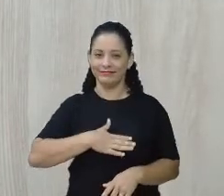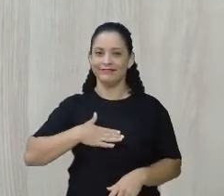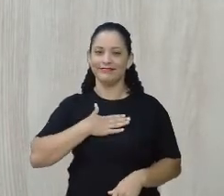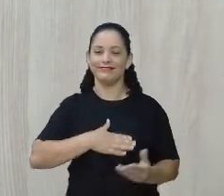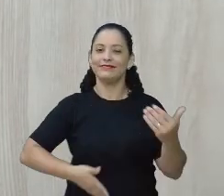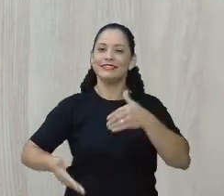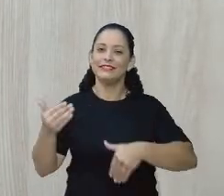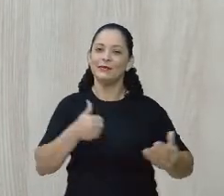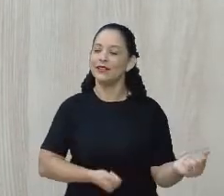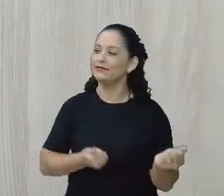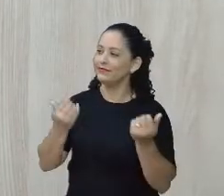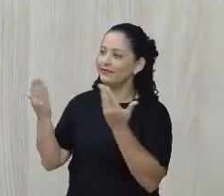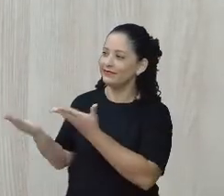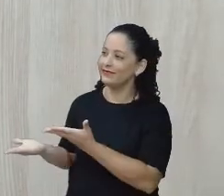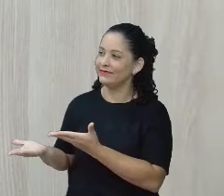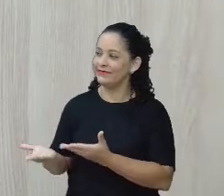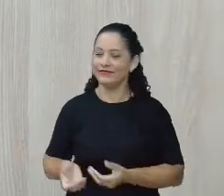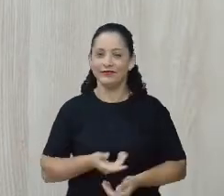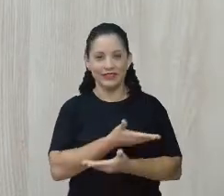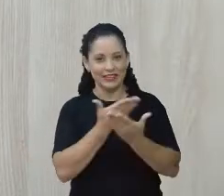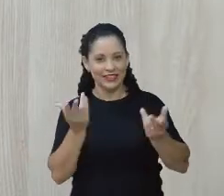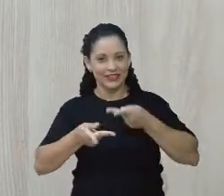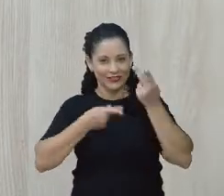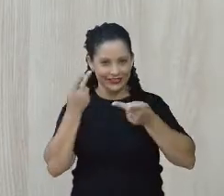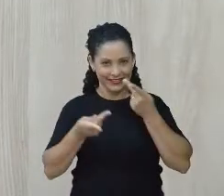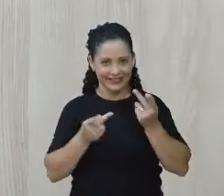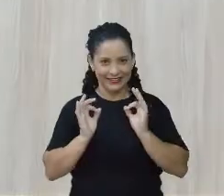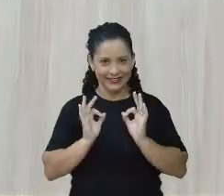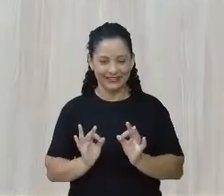aqui, qualquer coisa, gritem, tá? Um cheiro.